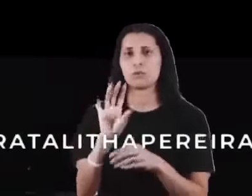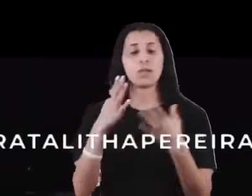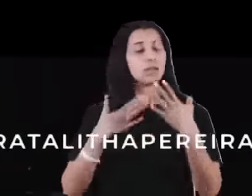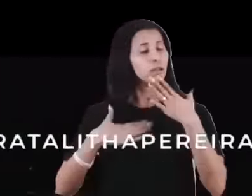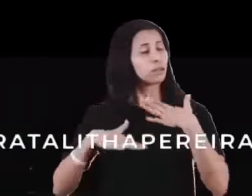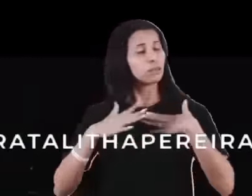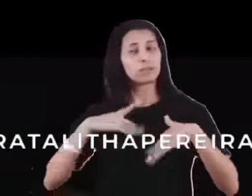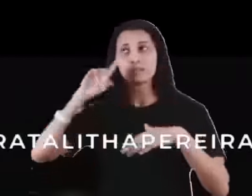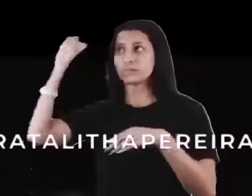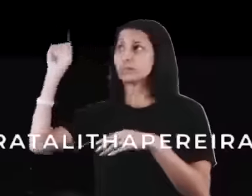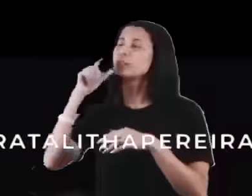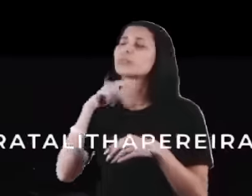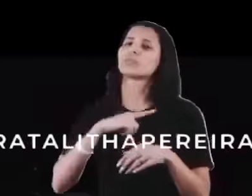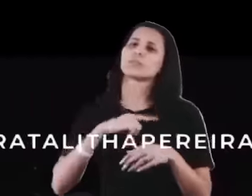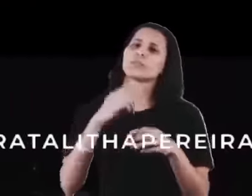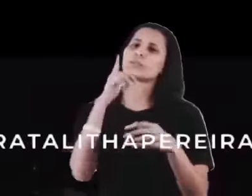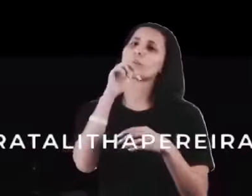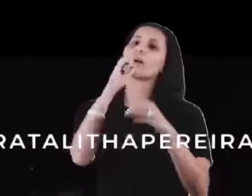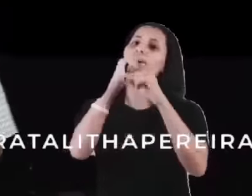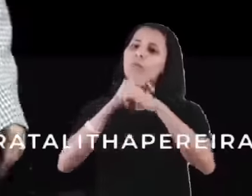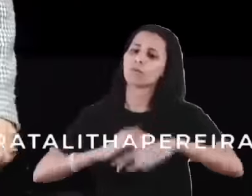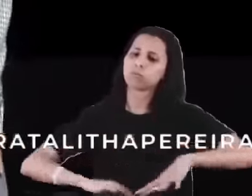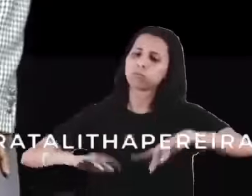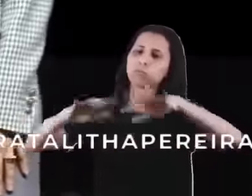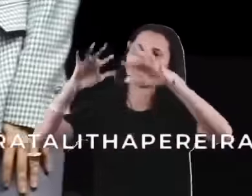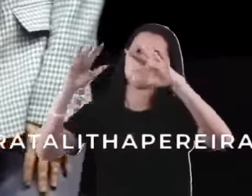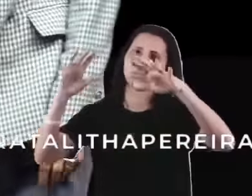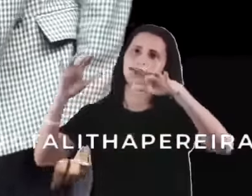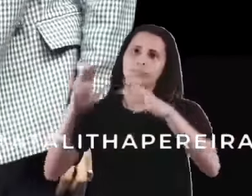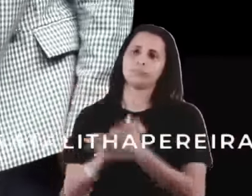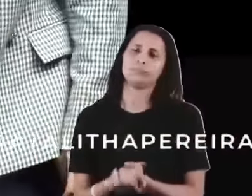tranquila Deus tem uma fonte para você é que